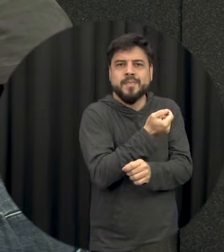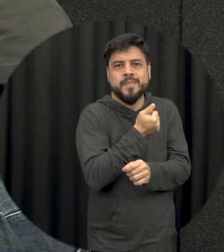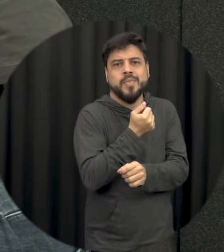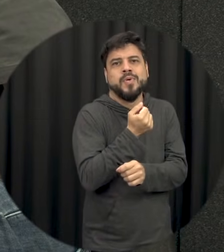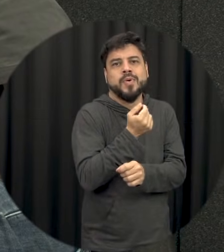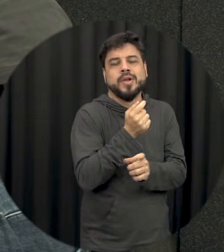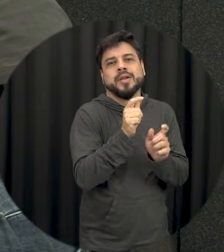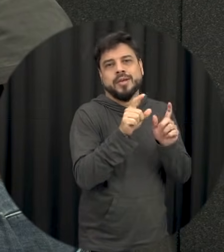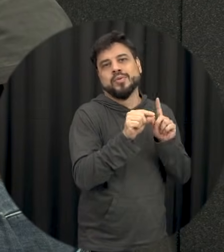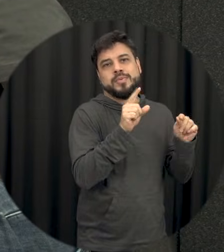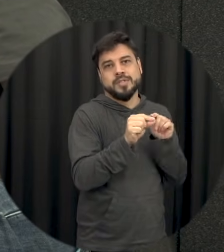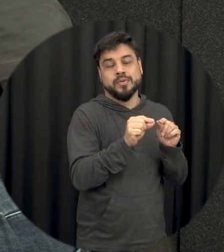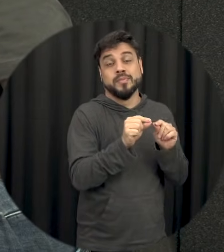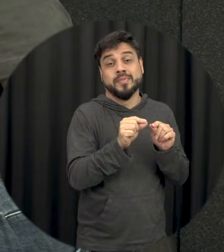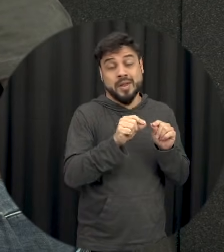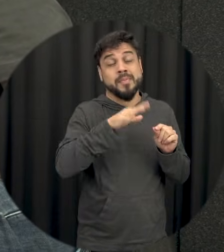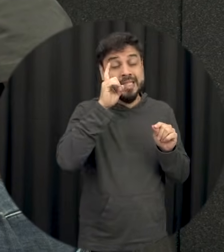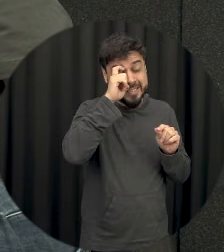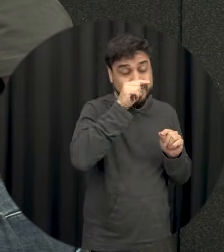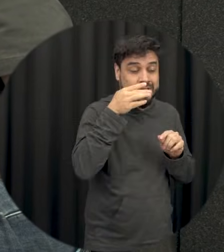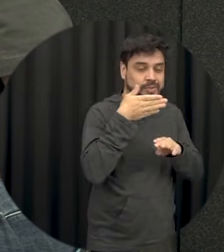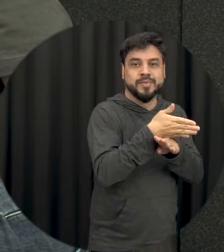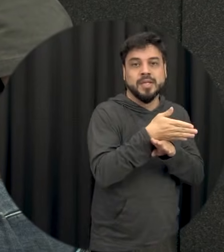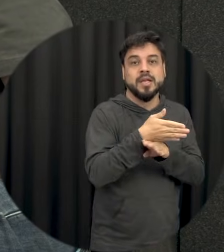né? Então a docência dá